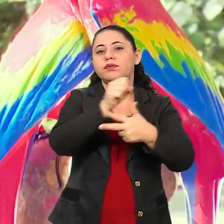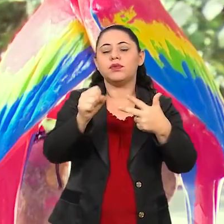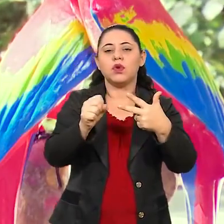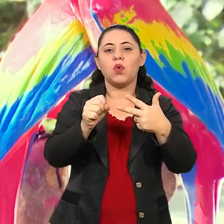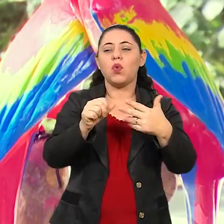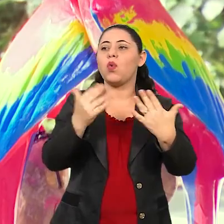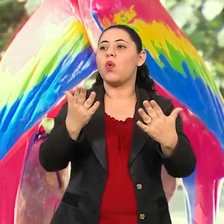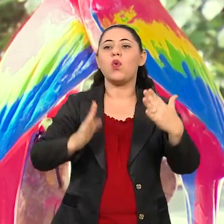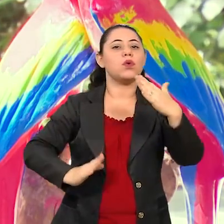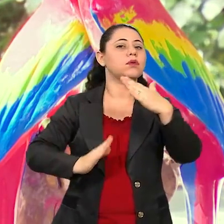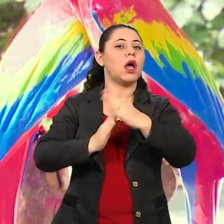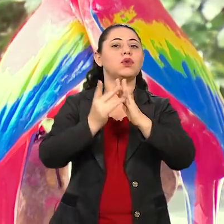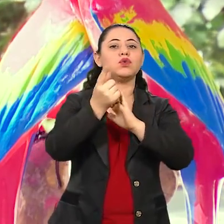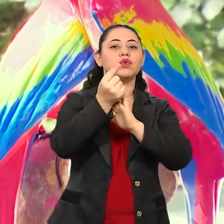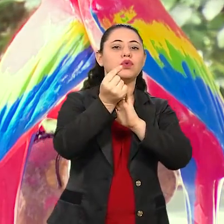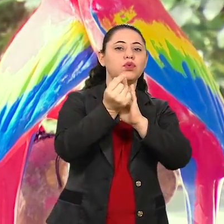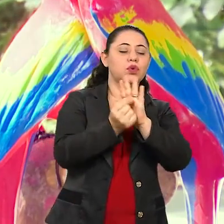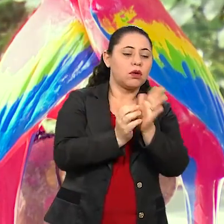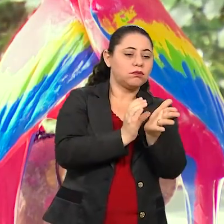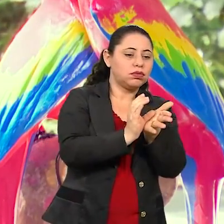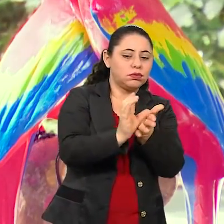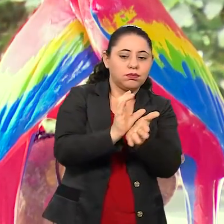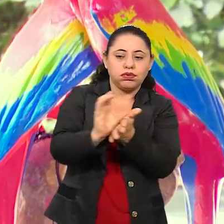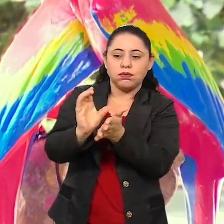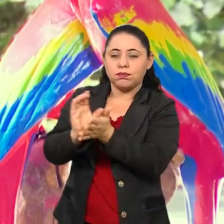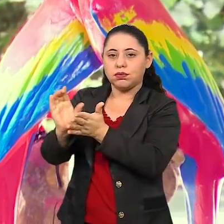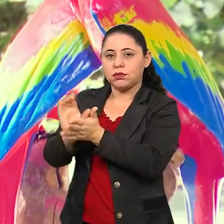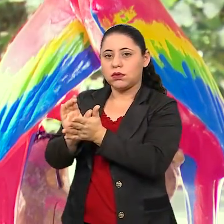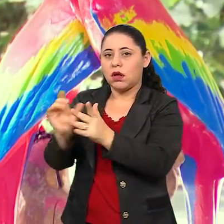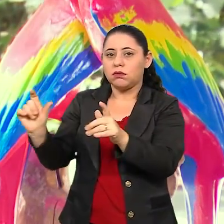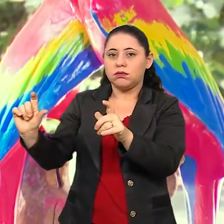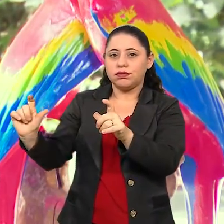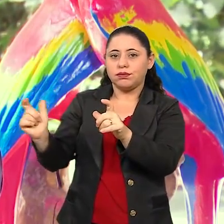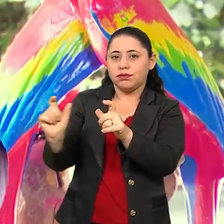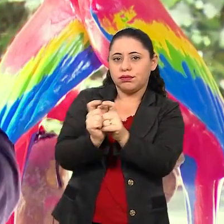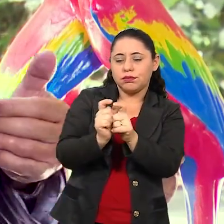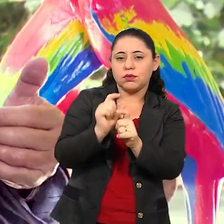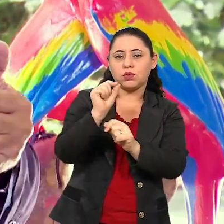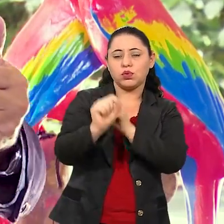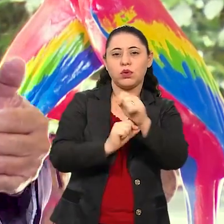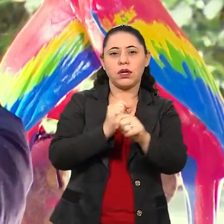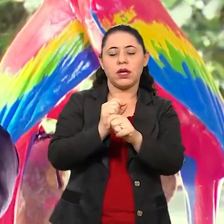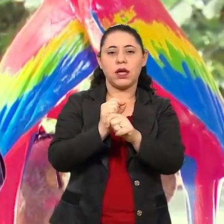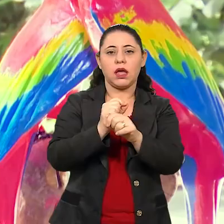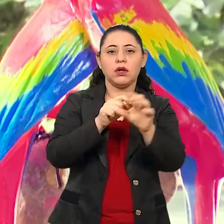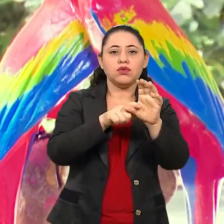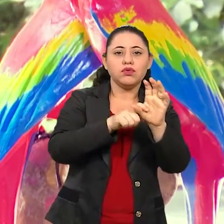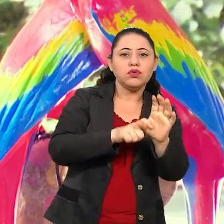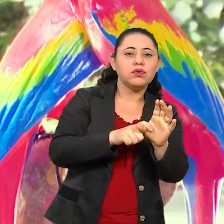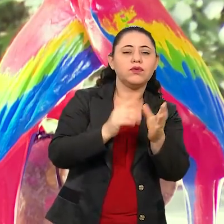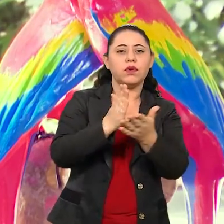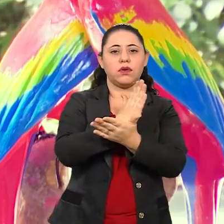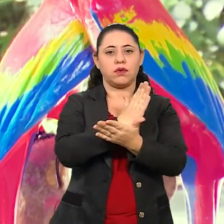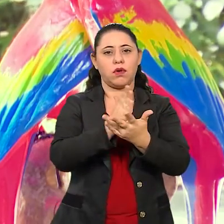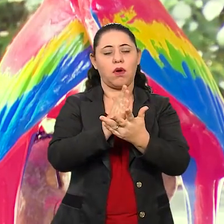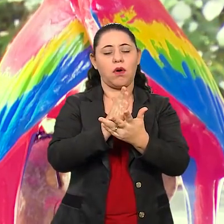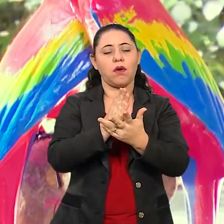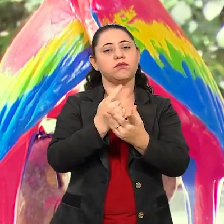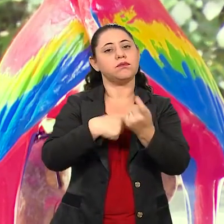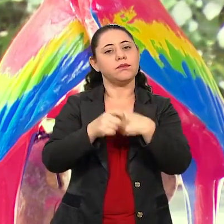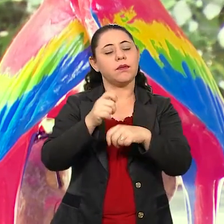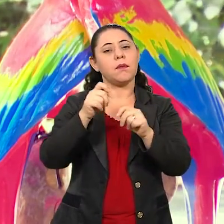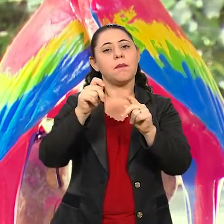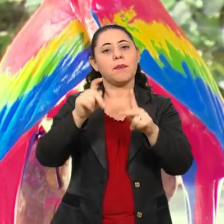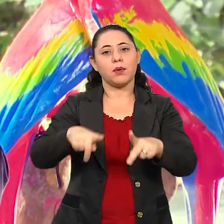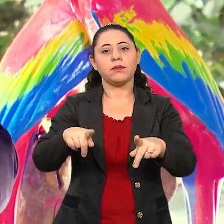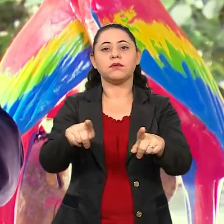os poderes constituído teto de orçamento e gastos para poder diminuir o comprometimento muitas vezes das